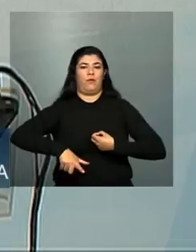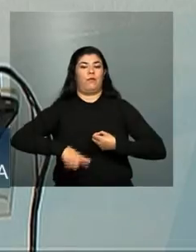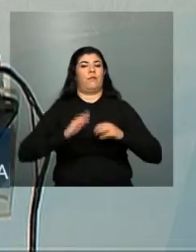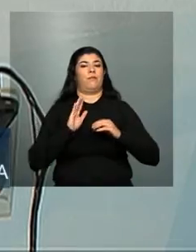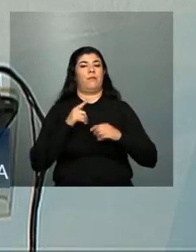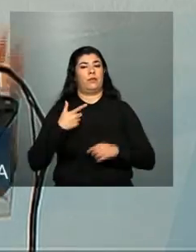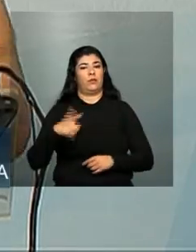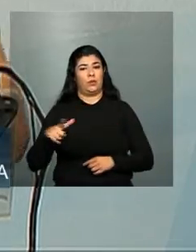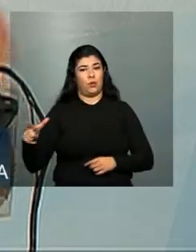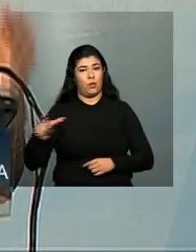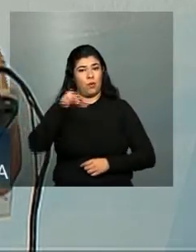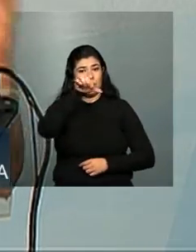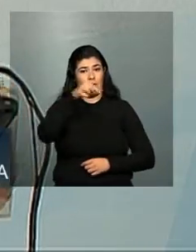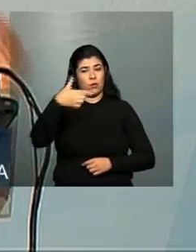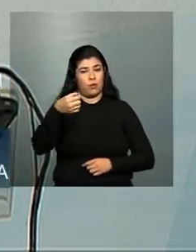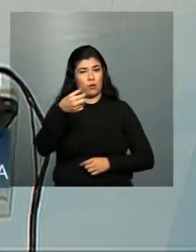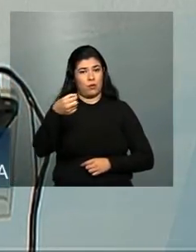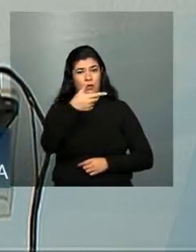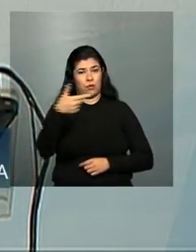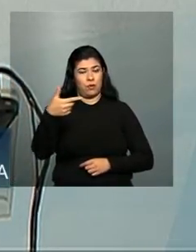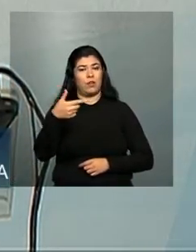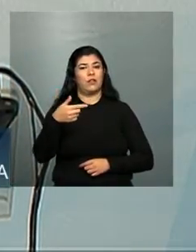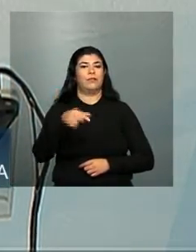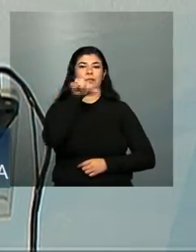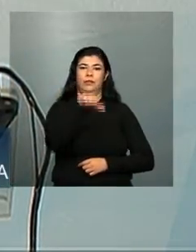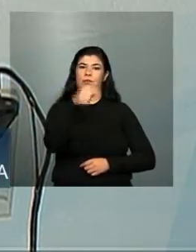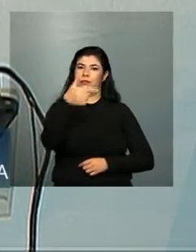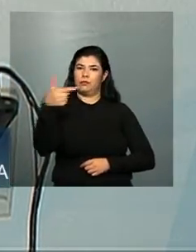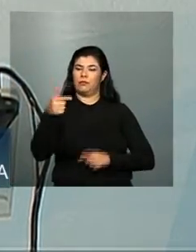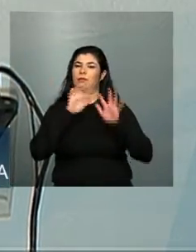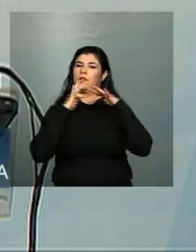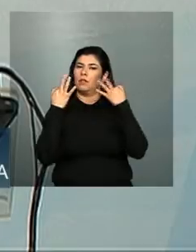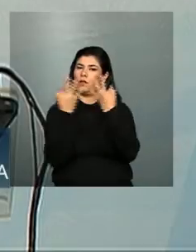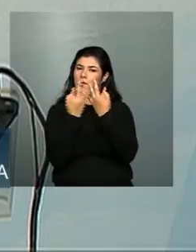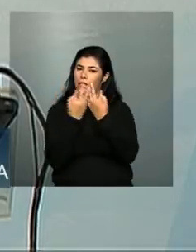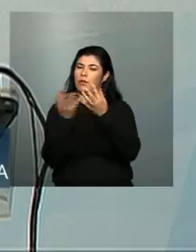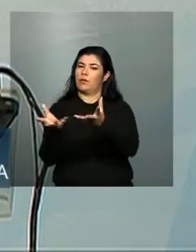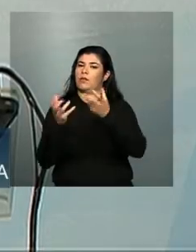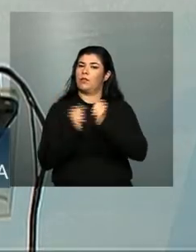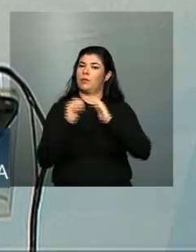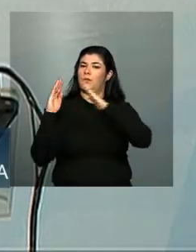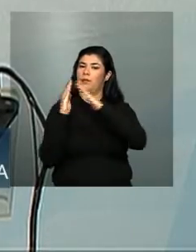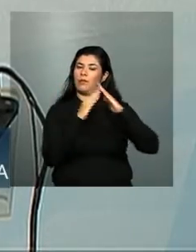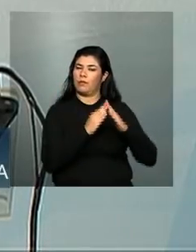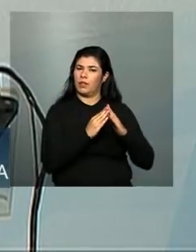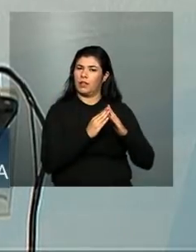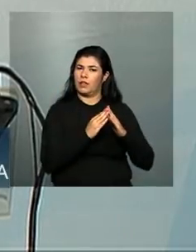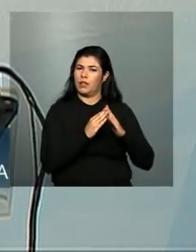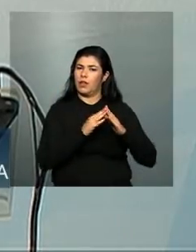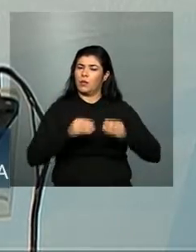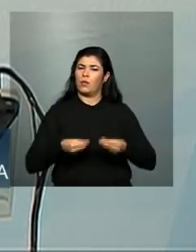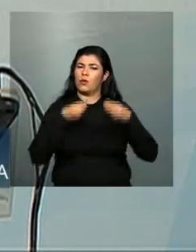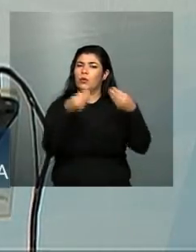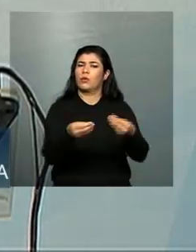essas mais 922. Quando a gente entrega uma chave, vocês vão